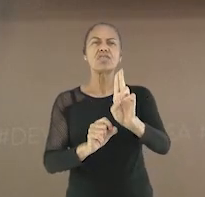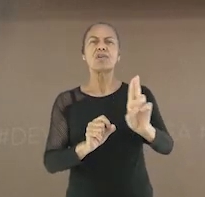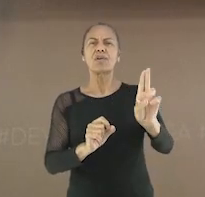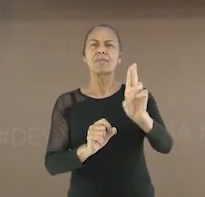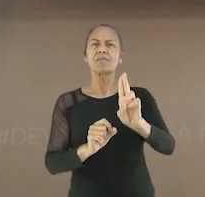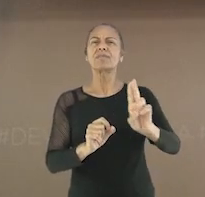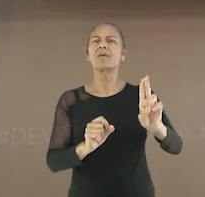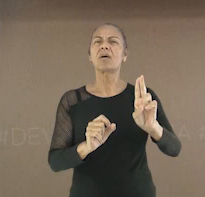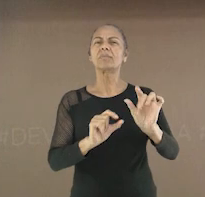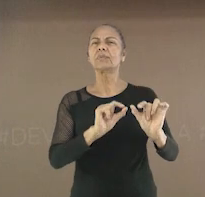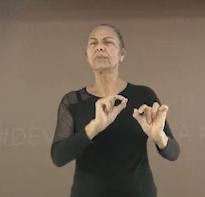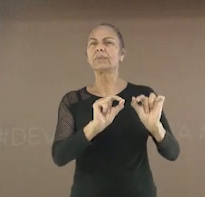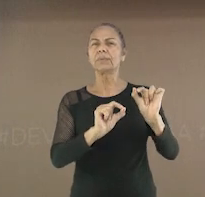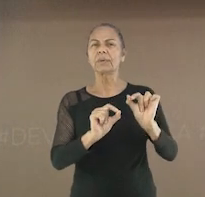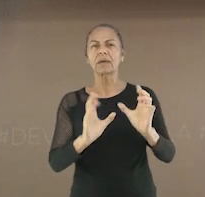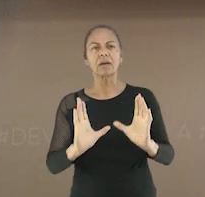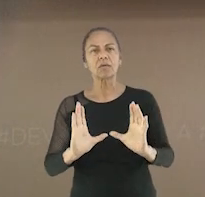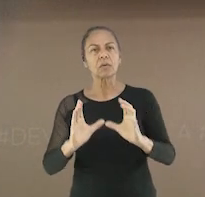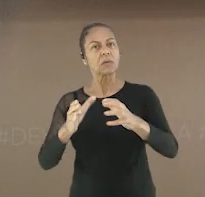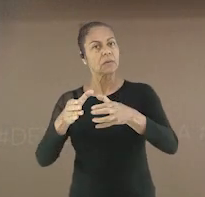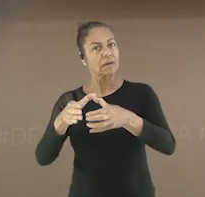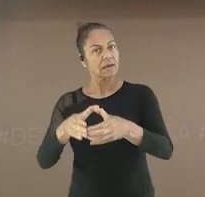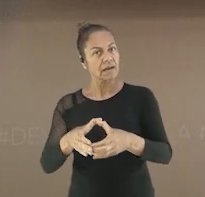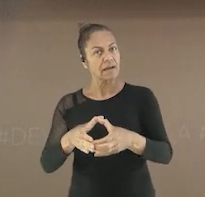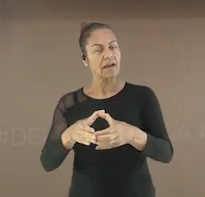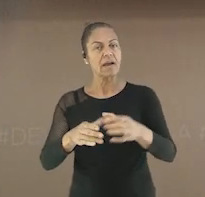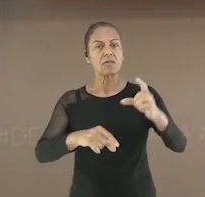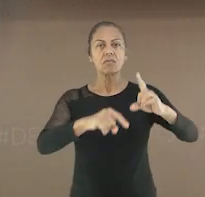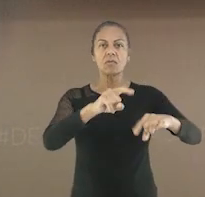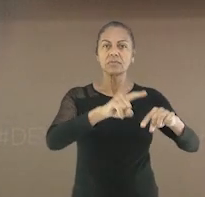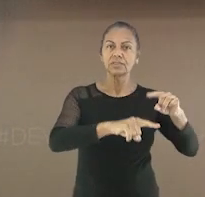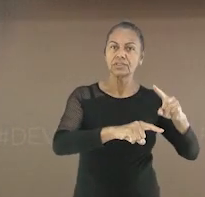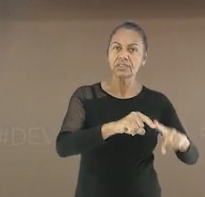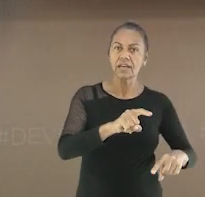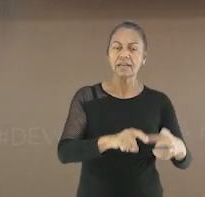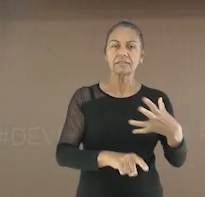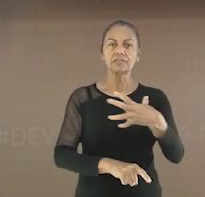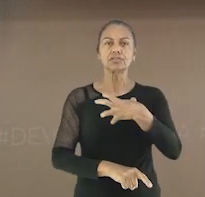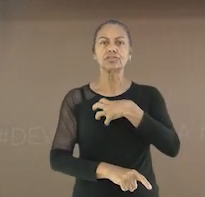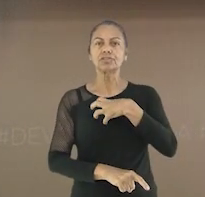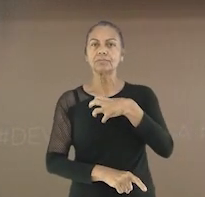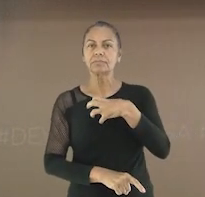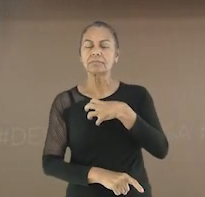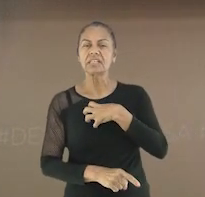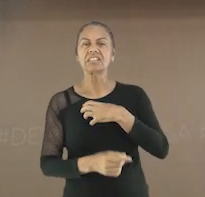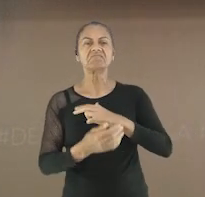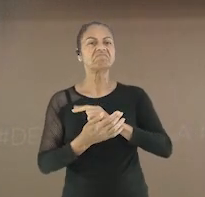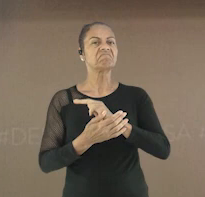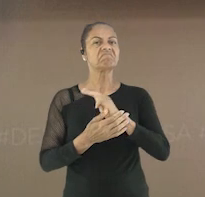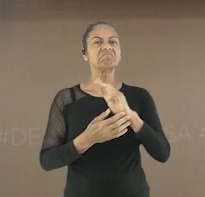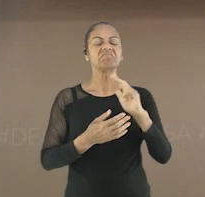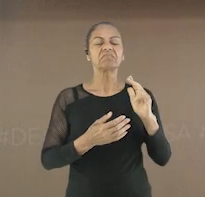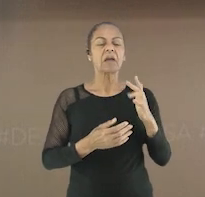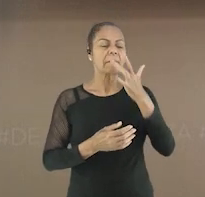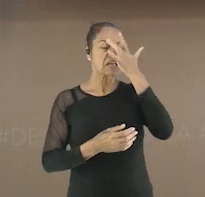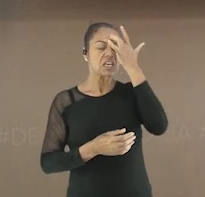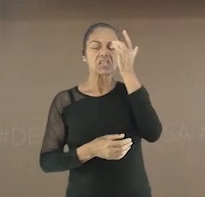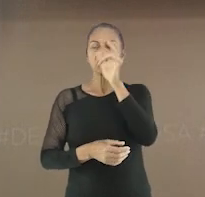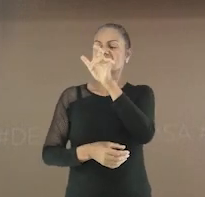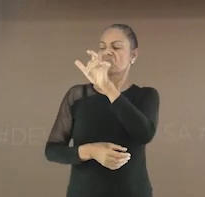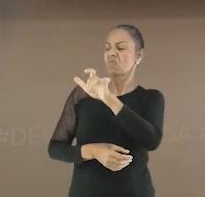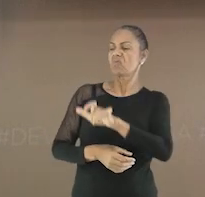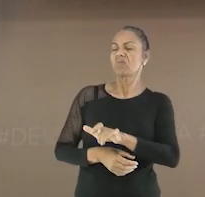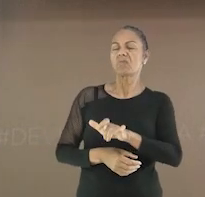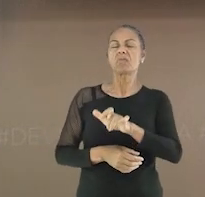um lugar, um objeto, um sentimento, um ser real, um ser imaginário,